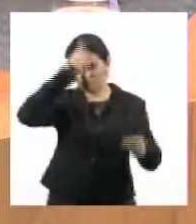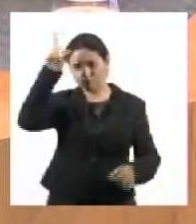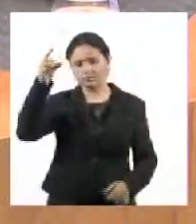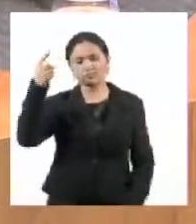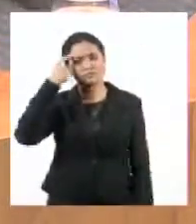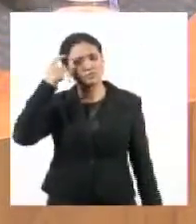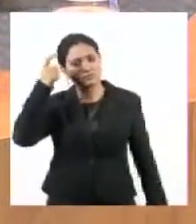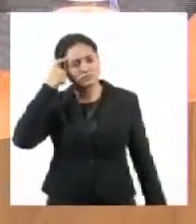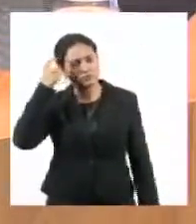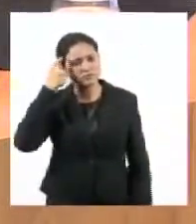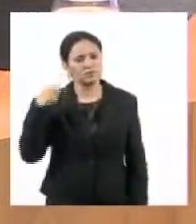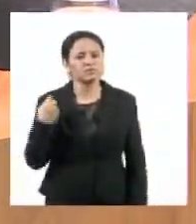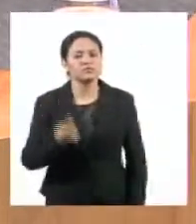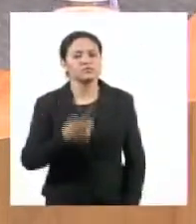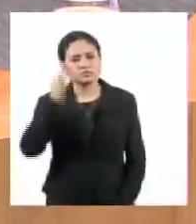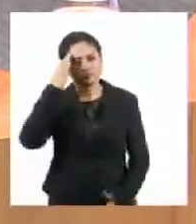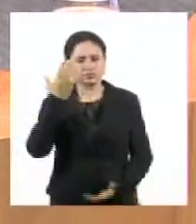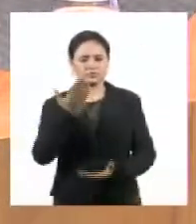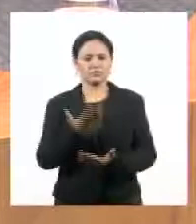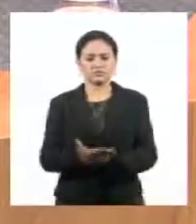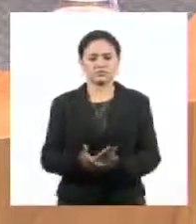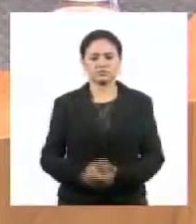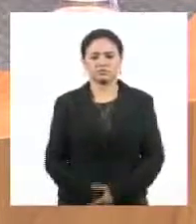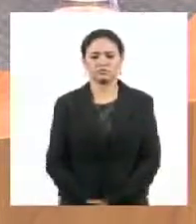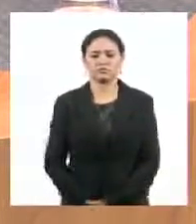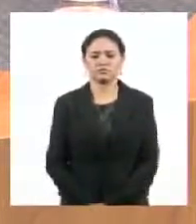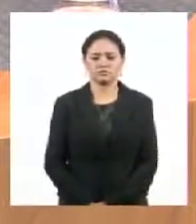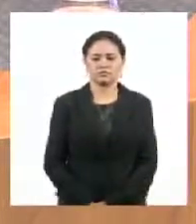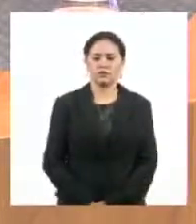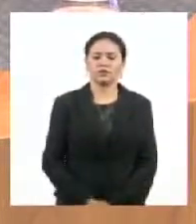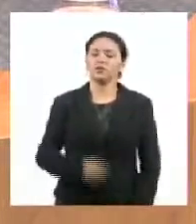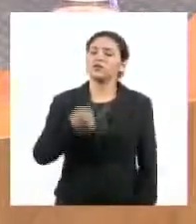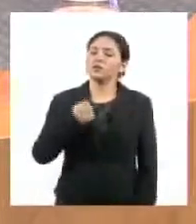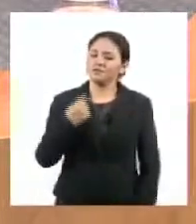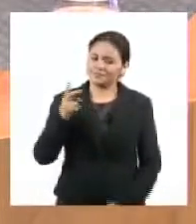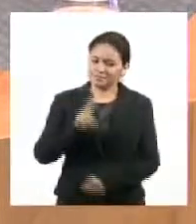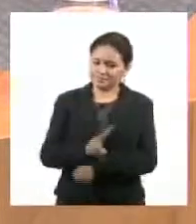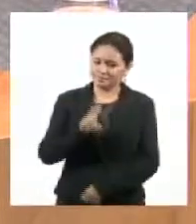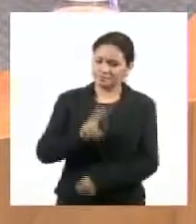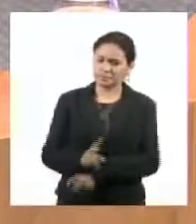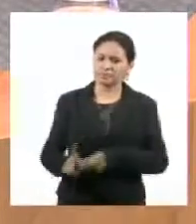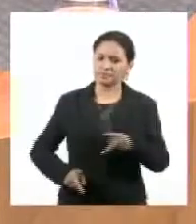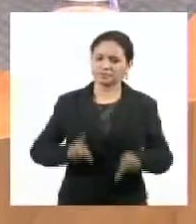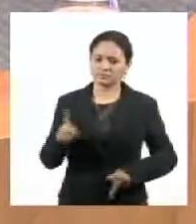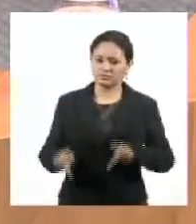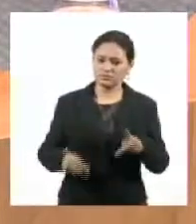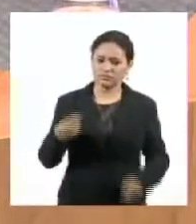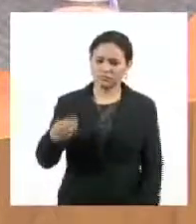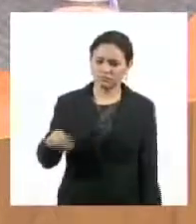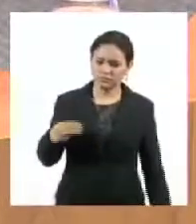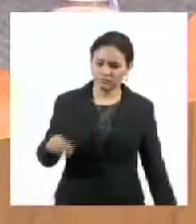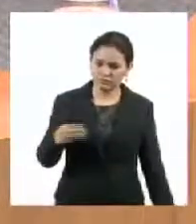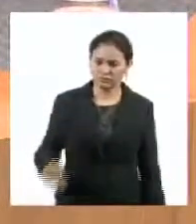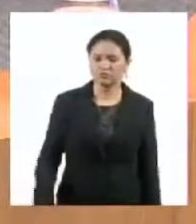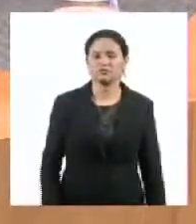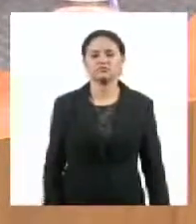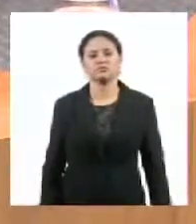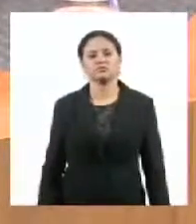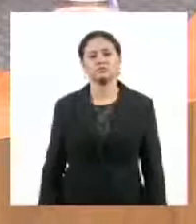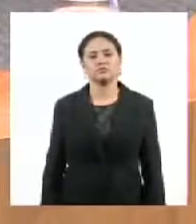e daquilo que nós acreditamos. E estou em defesa do povo do Maranhão. E em defesa do povo do